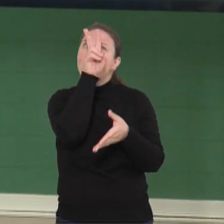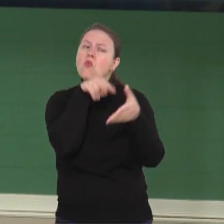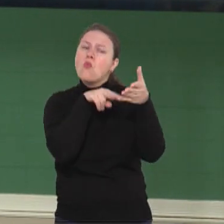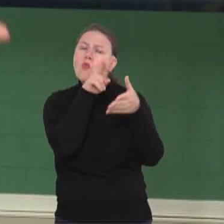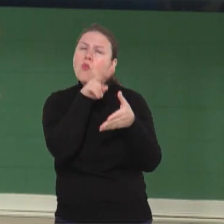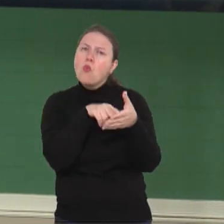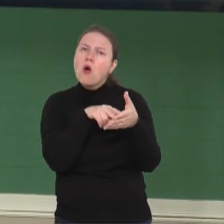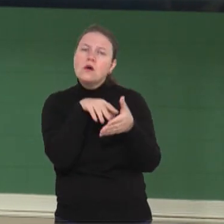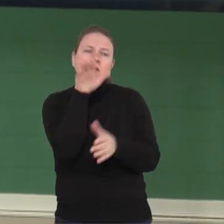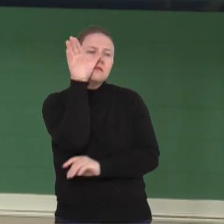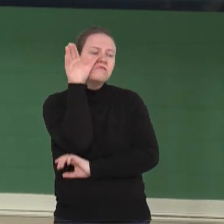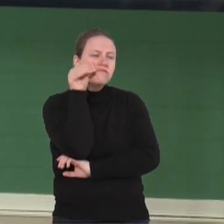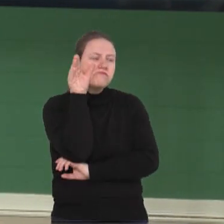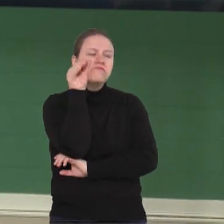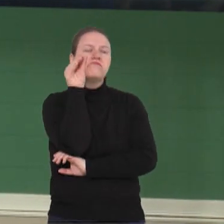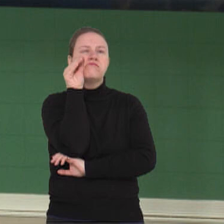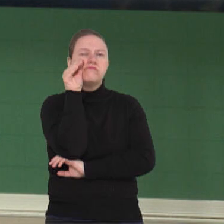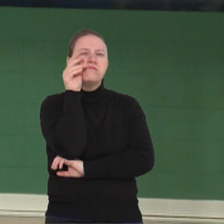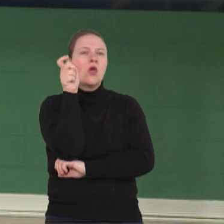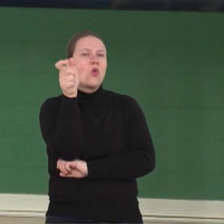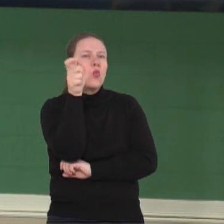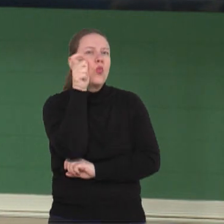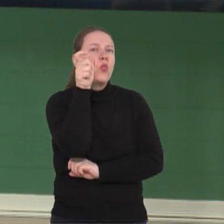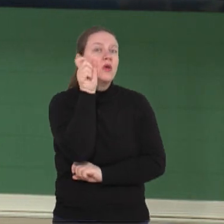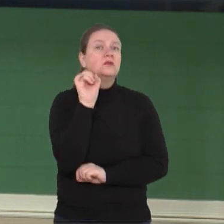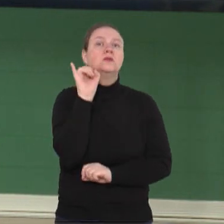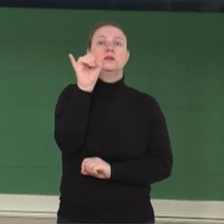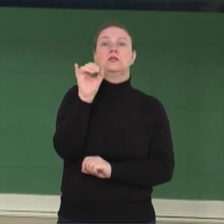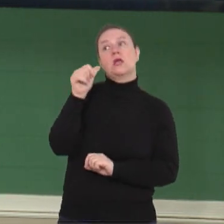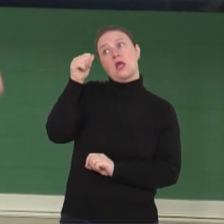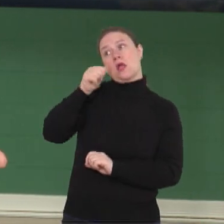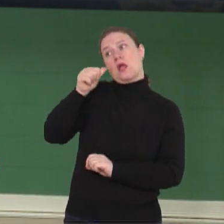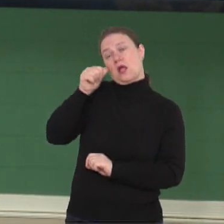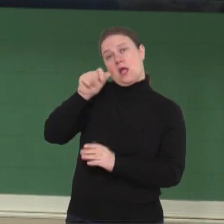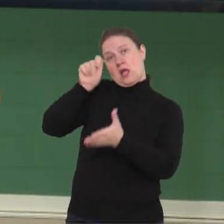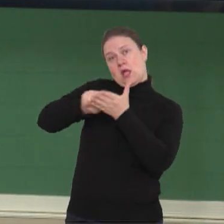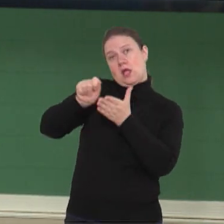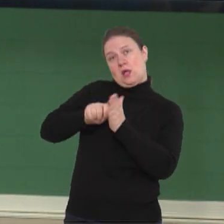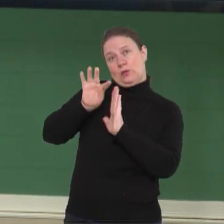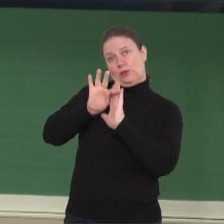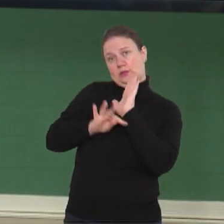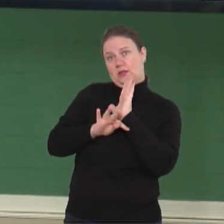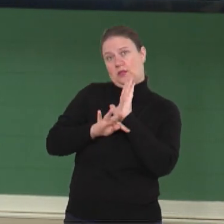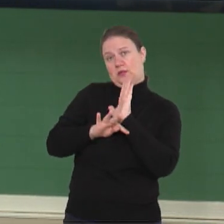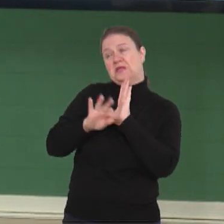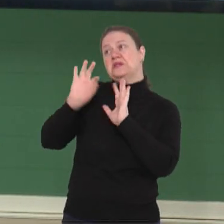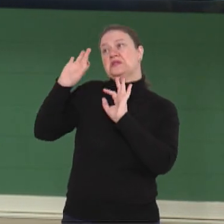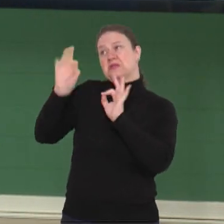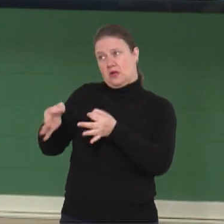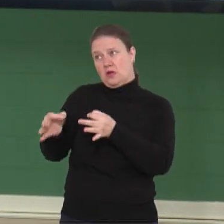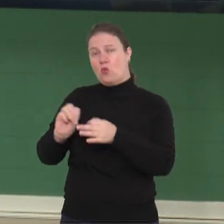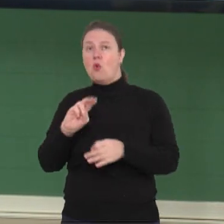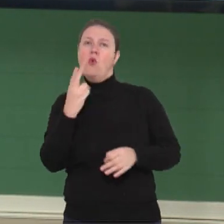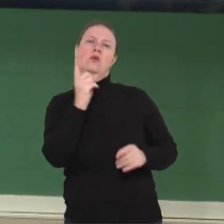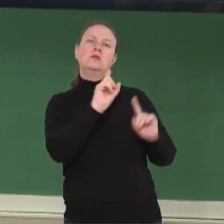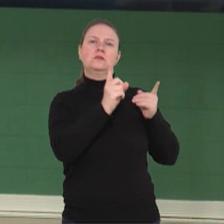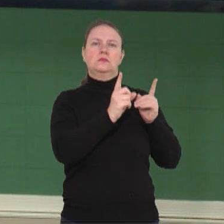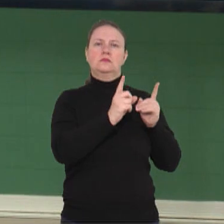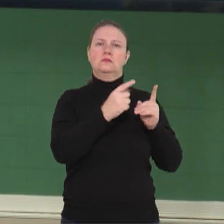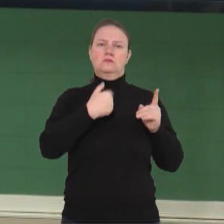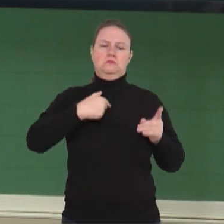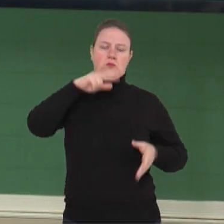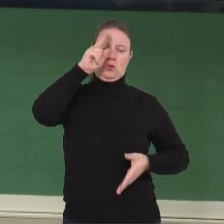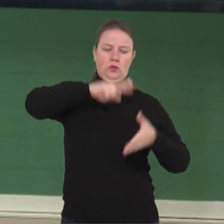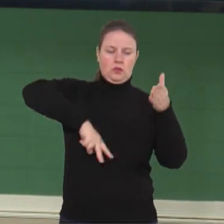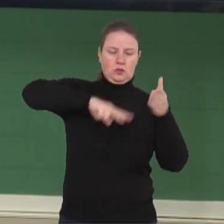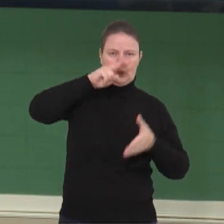até de realmente confirmar o que a Camila está dizendo, né? De se eu concordo com ela. Então, eu enquanto leitora,